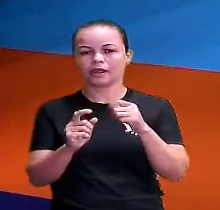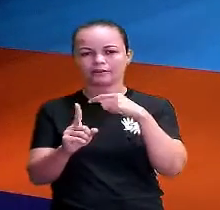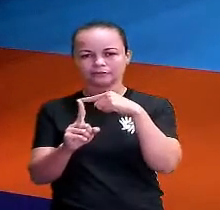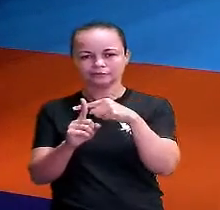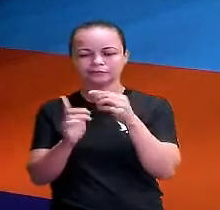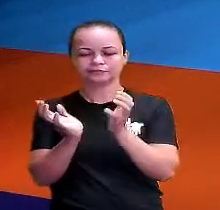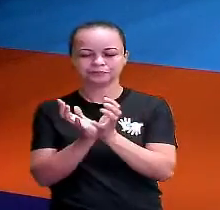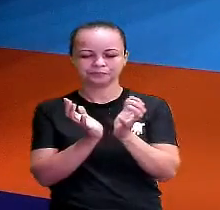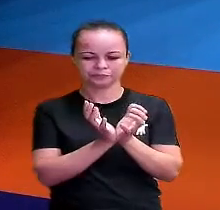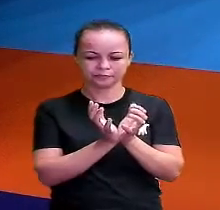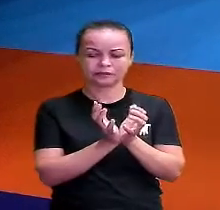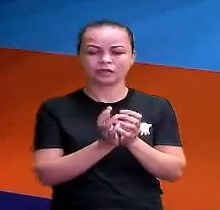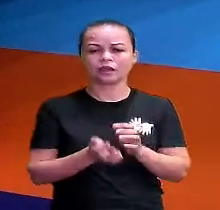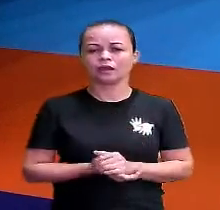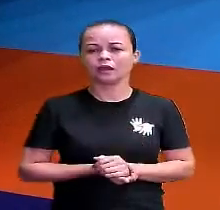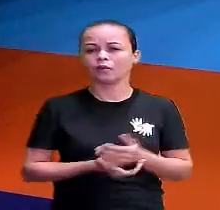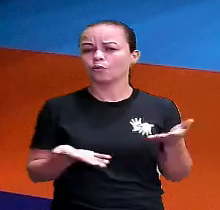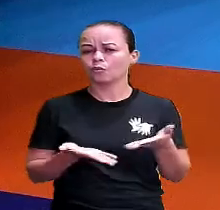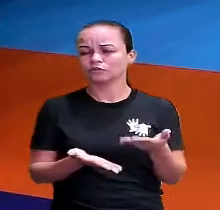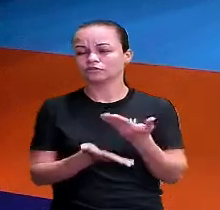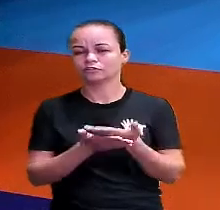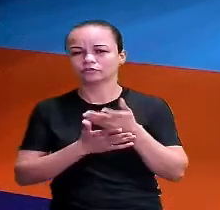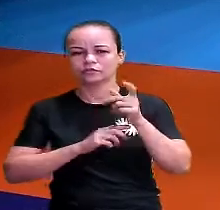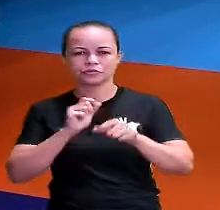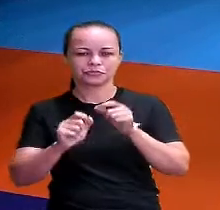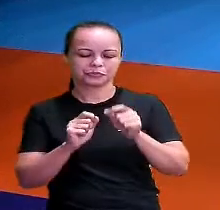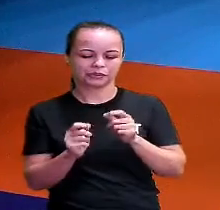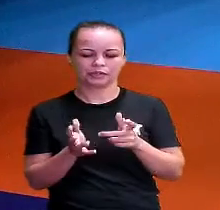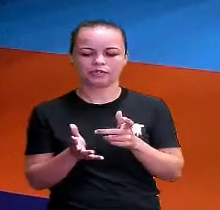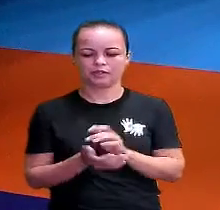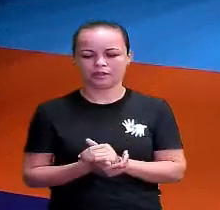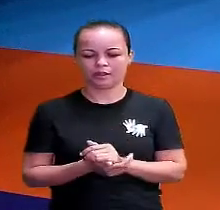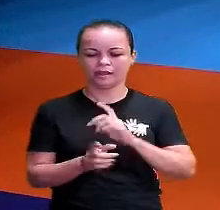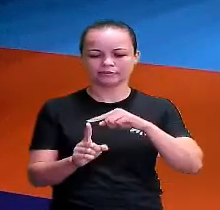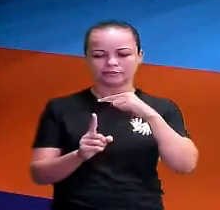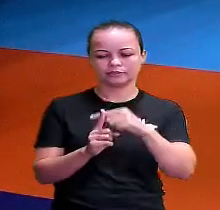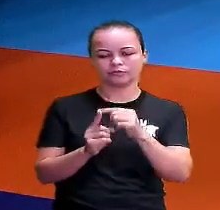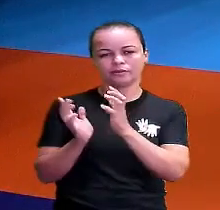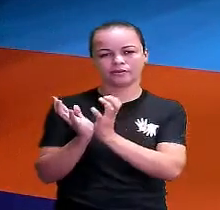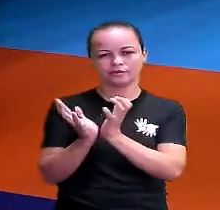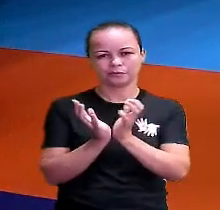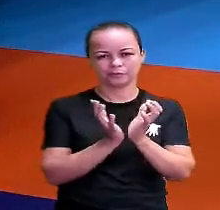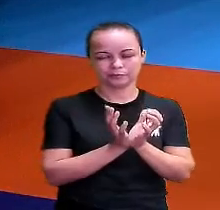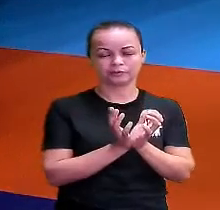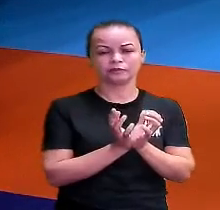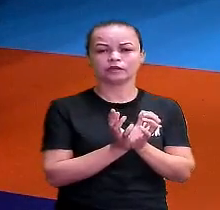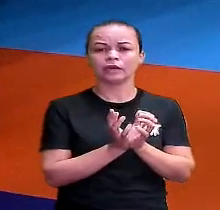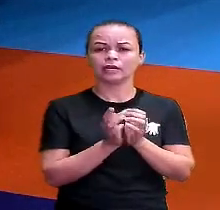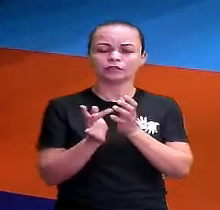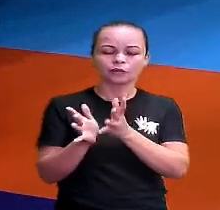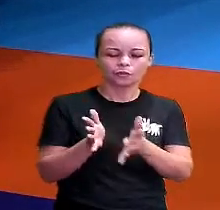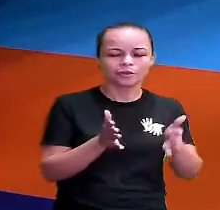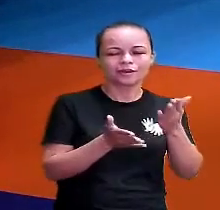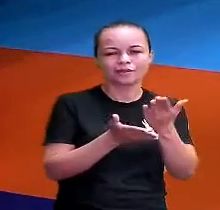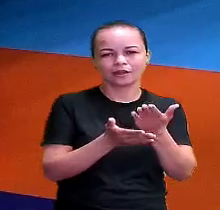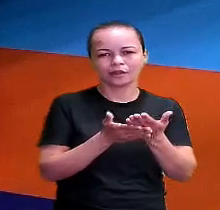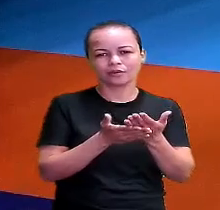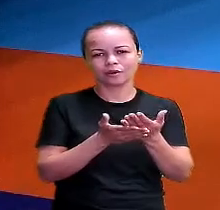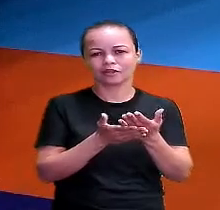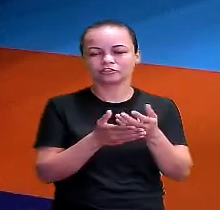vamos estudar a adição com reagrupamento. E aí, no decorrer da nossa aula, a gente vai deixar bem claro como é que faz esse